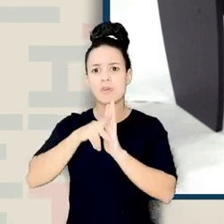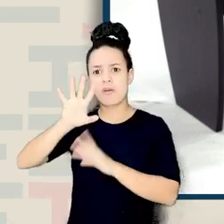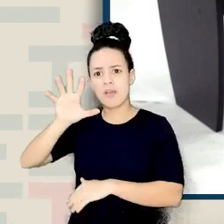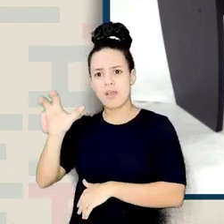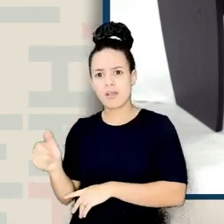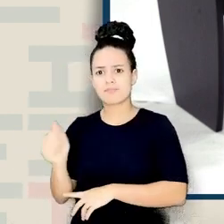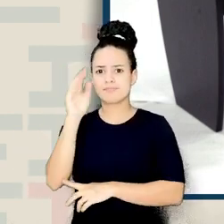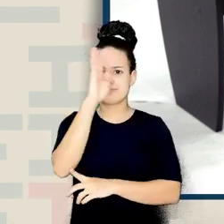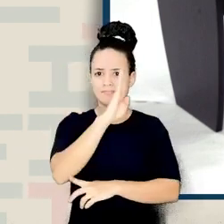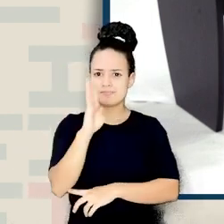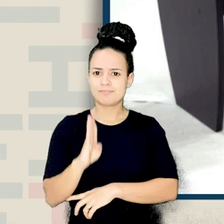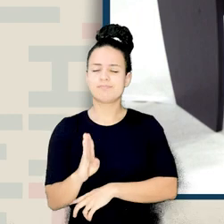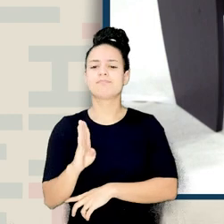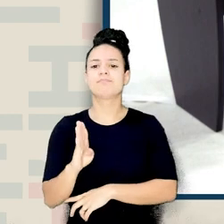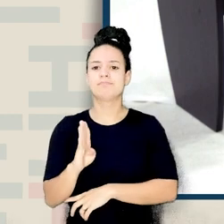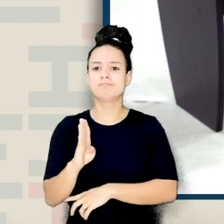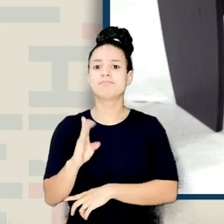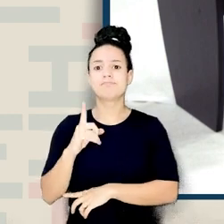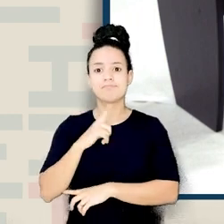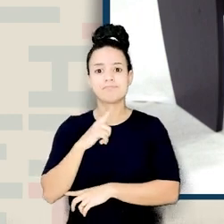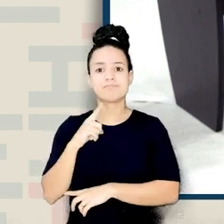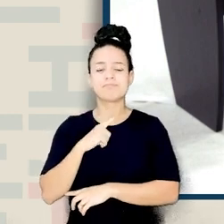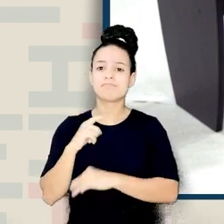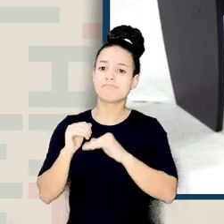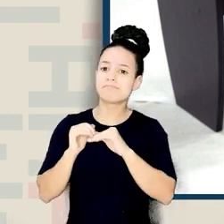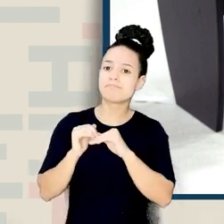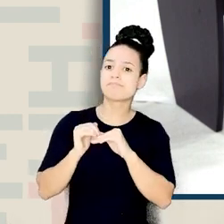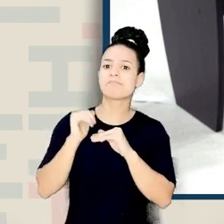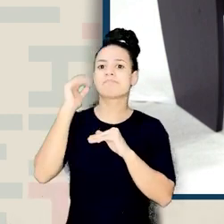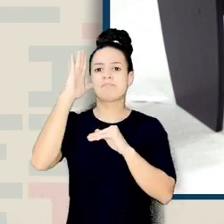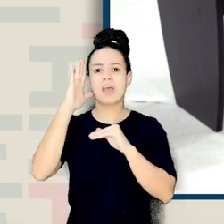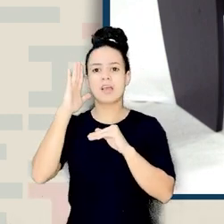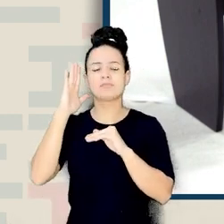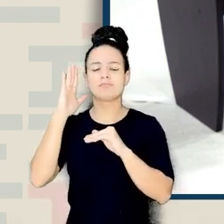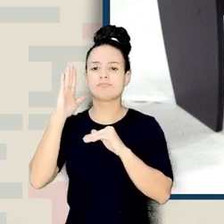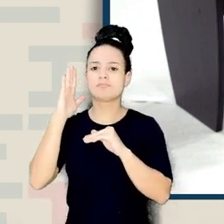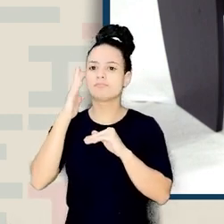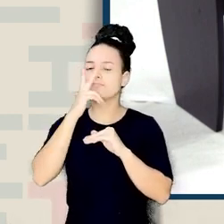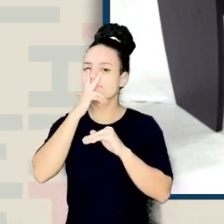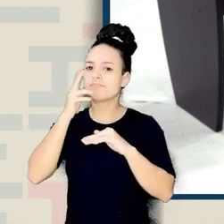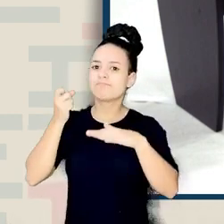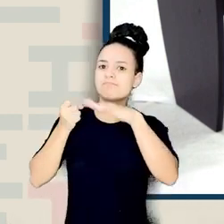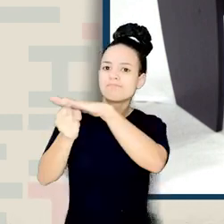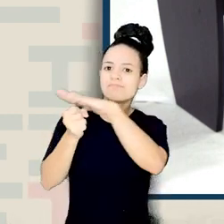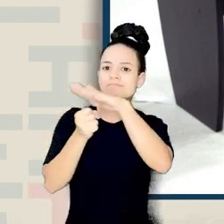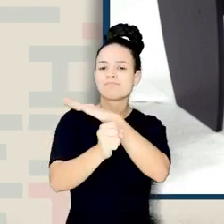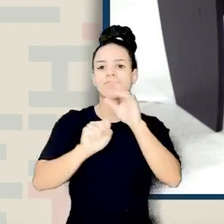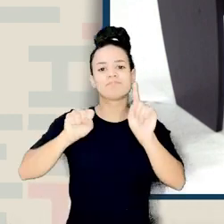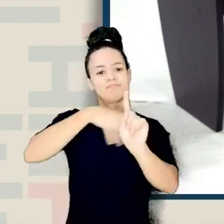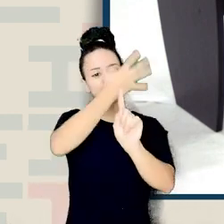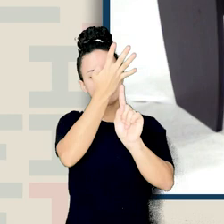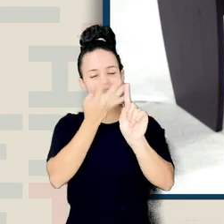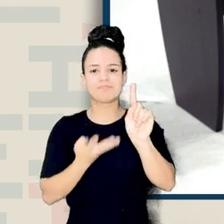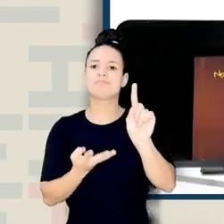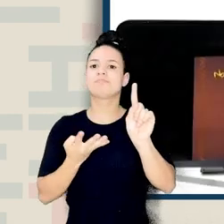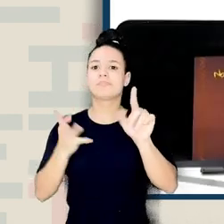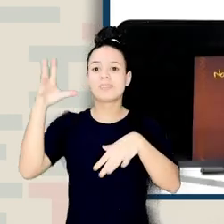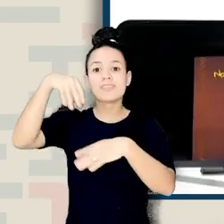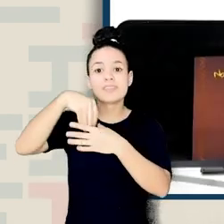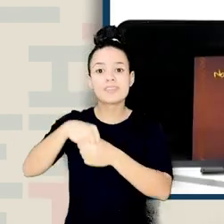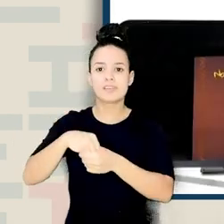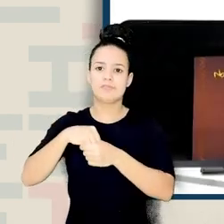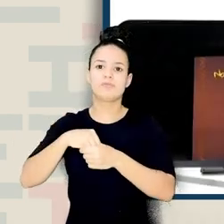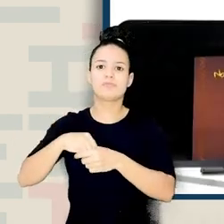afro-brasileira começam a ganhar cada vez mais espaços e homenagens dentro desse circuito do